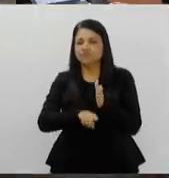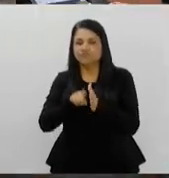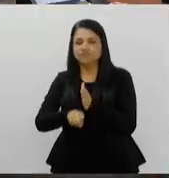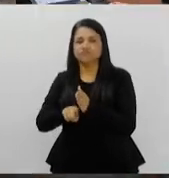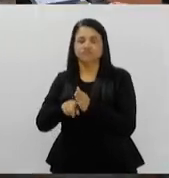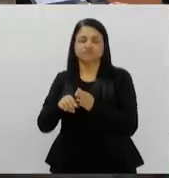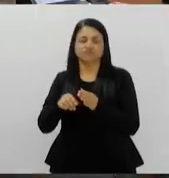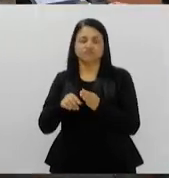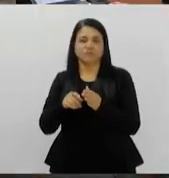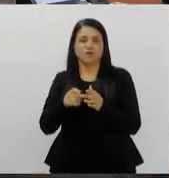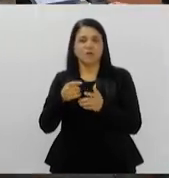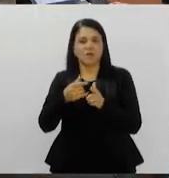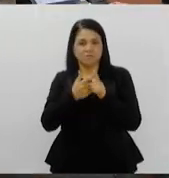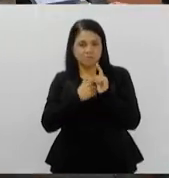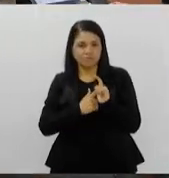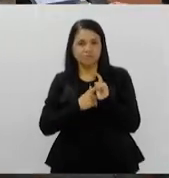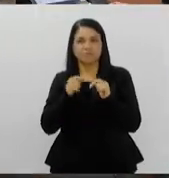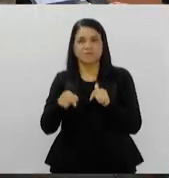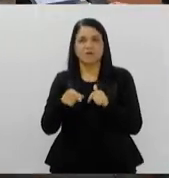presidente.